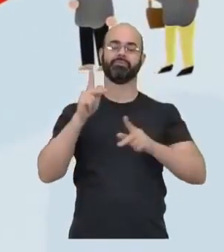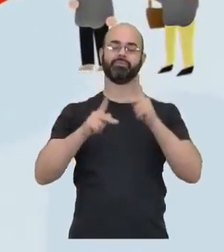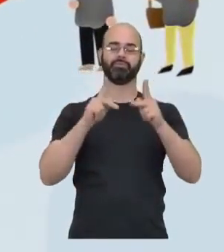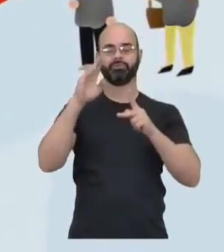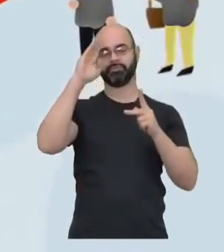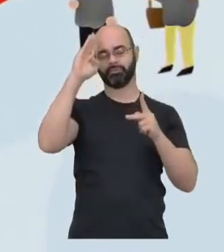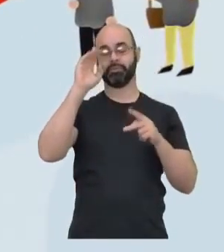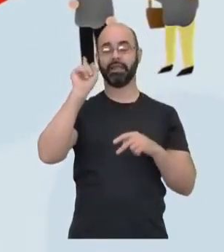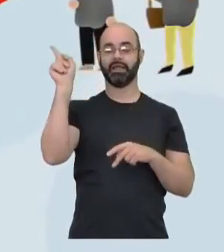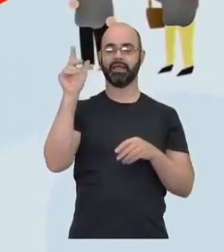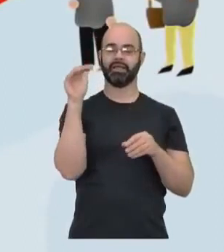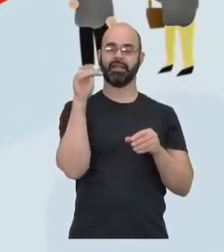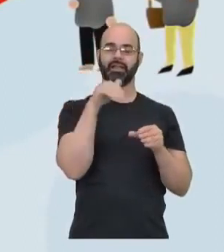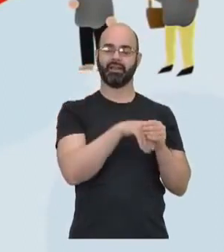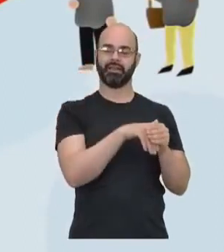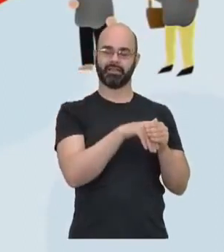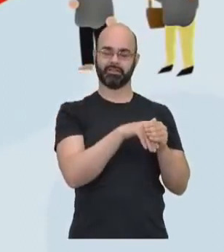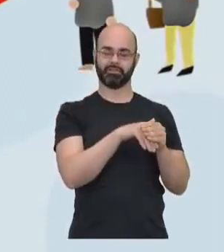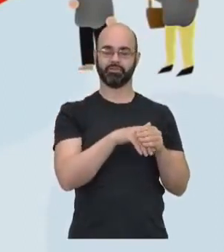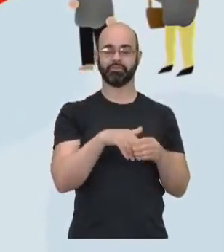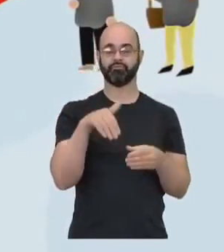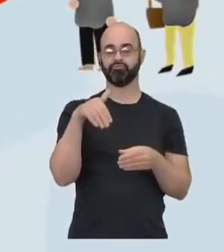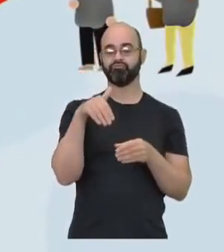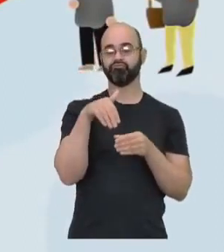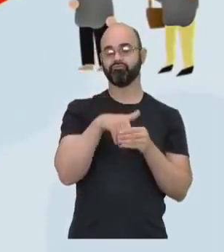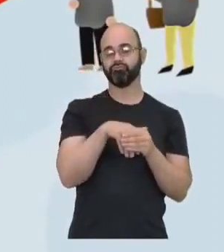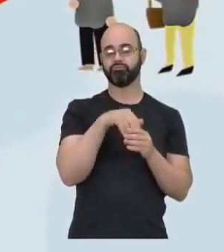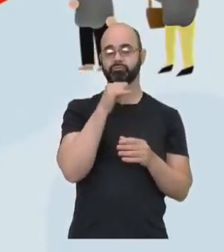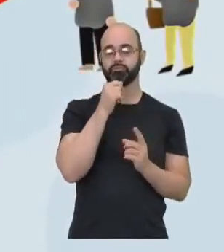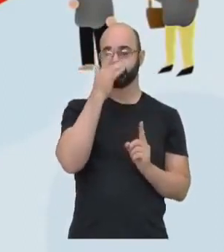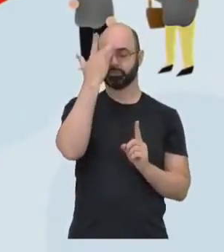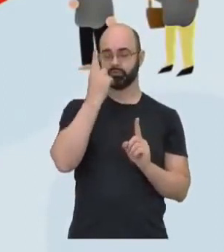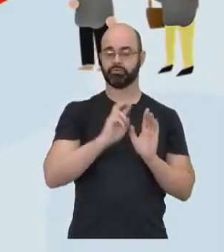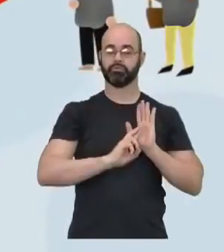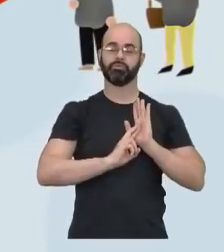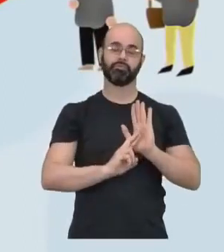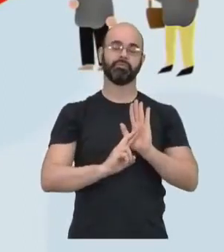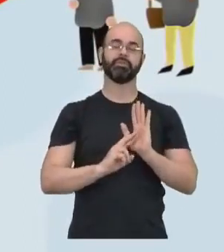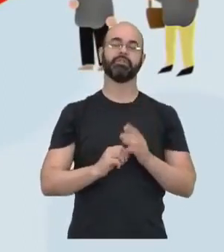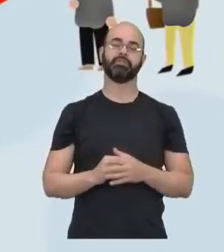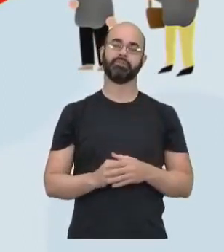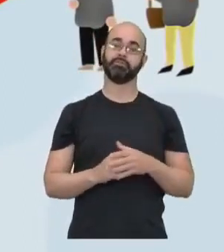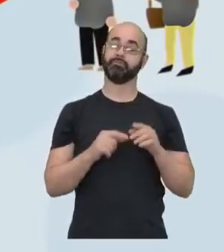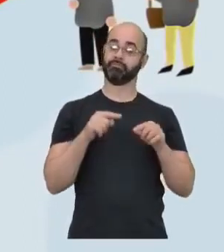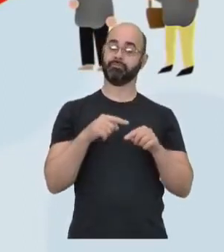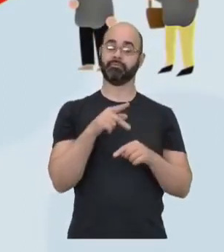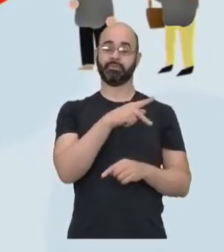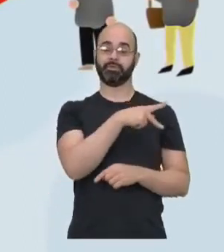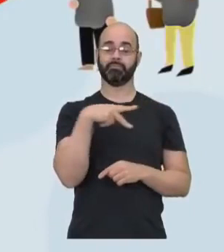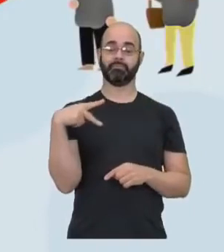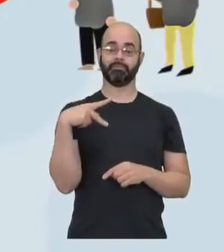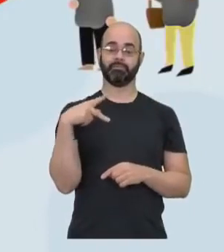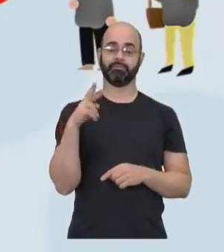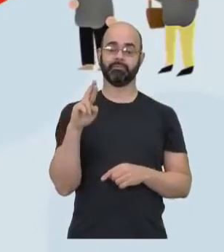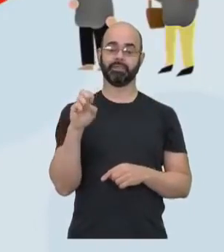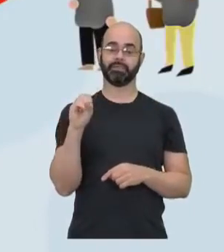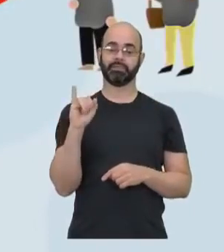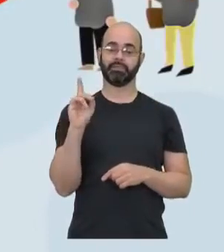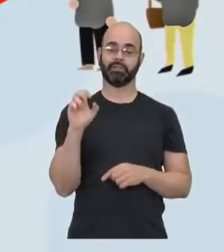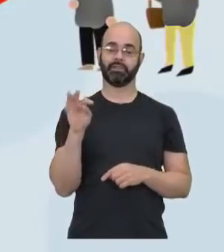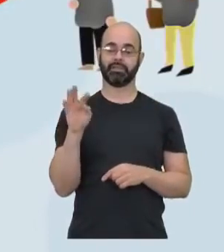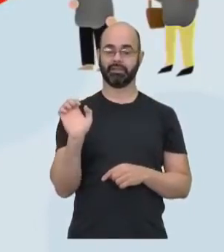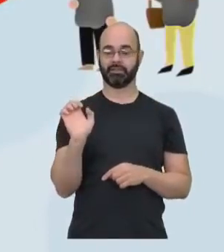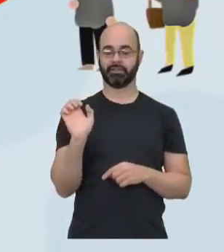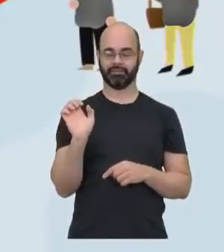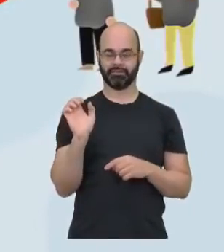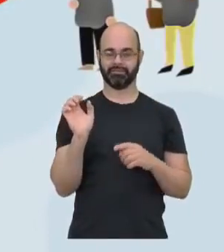que elege, através das urnas, o seu representante, que é o presidente da república. Então,